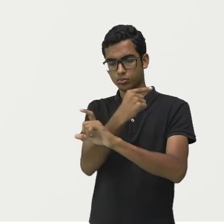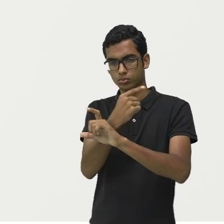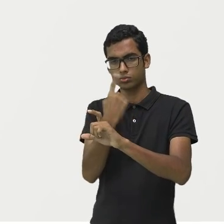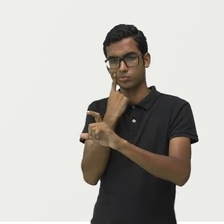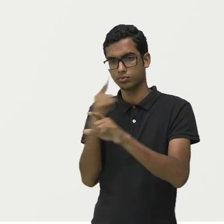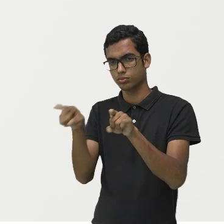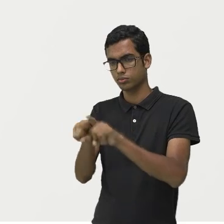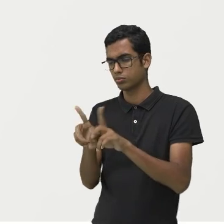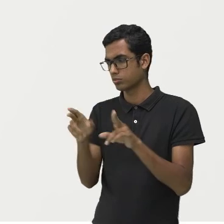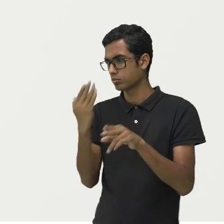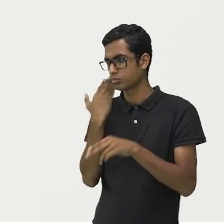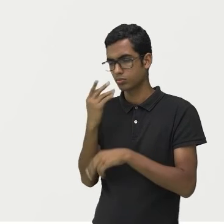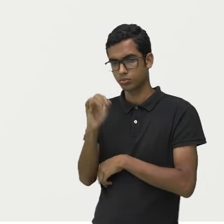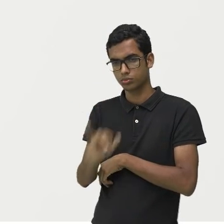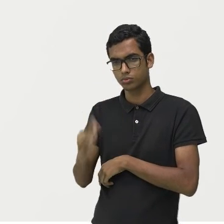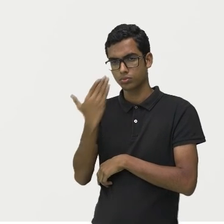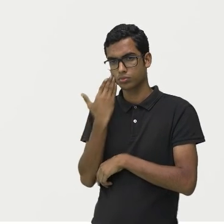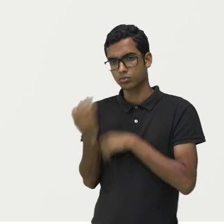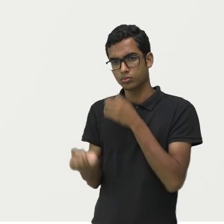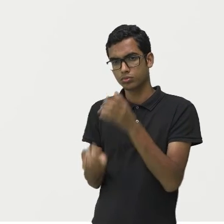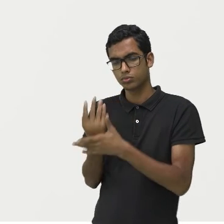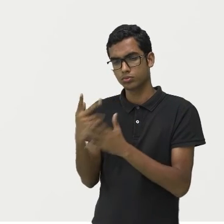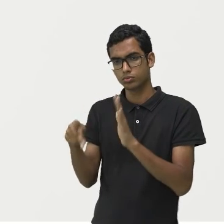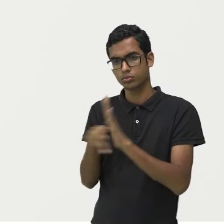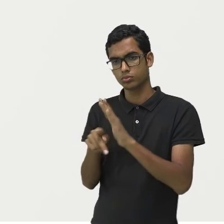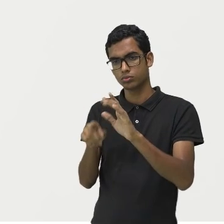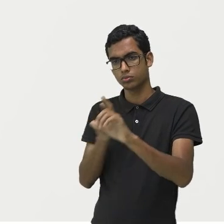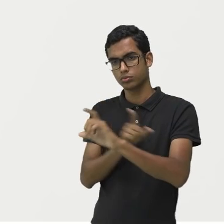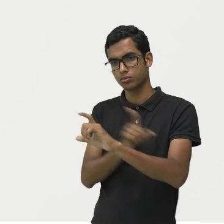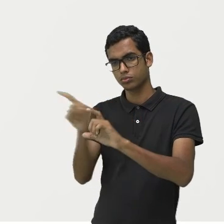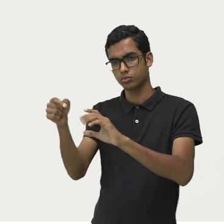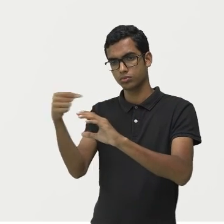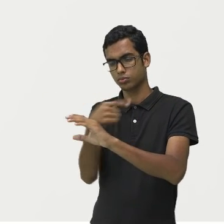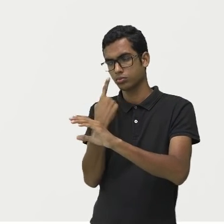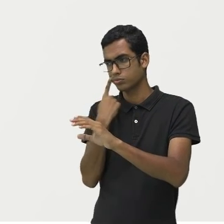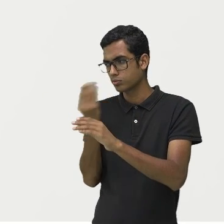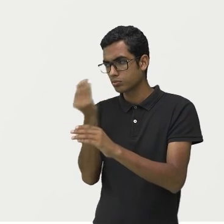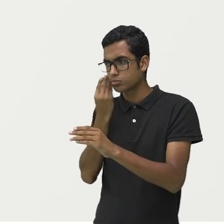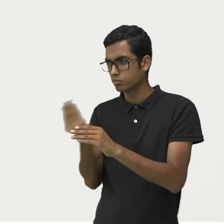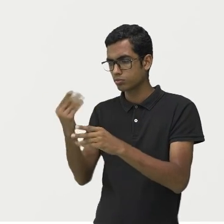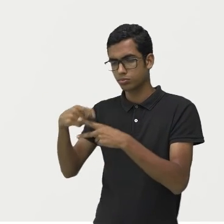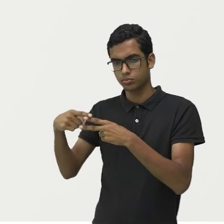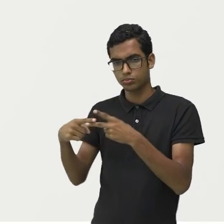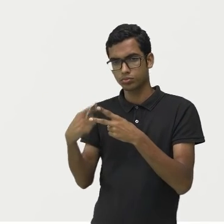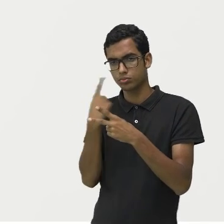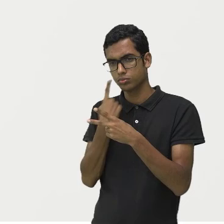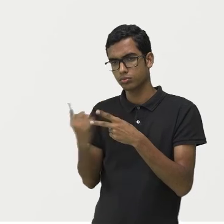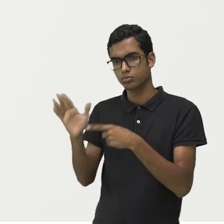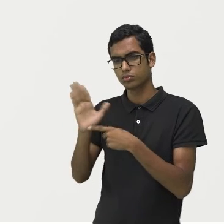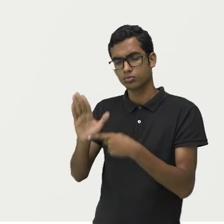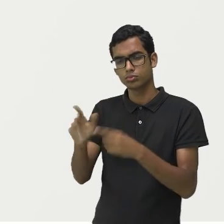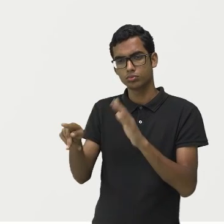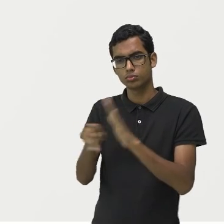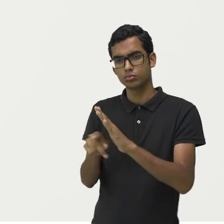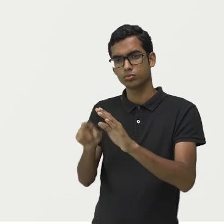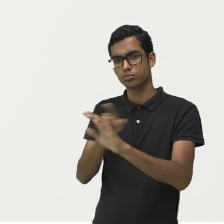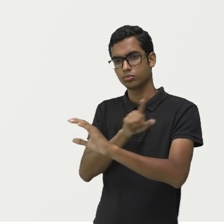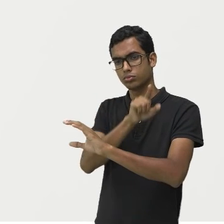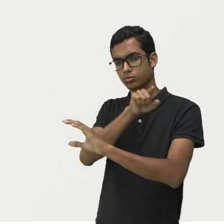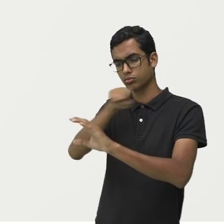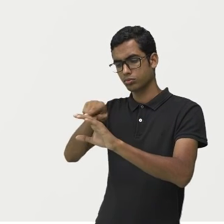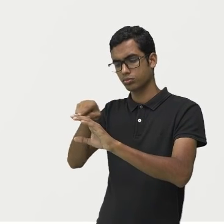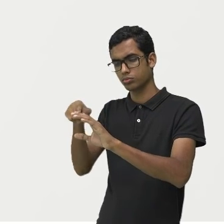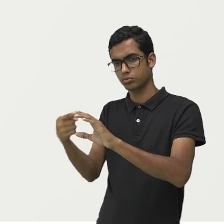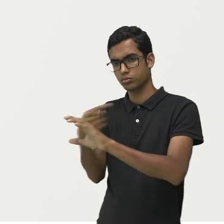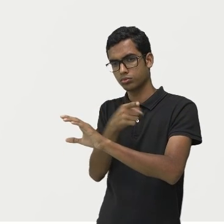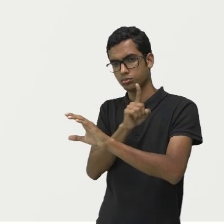esses 2 pontos, ó, vão formar a ponta da seta. Observem que esses 2 raios incidentes passam pela ponta da seta.